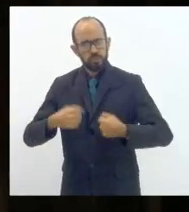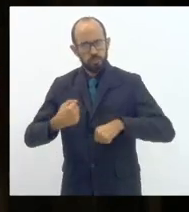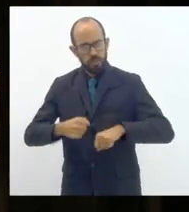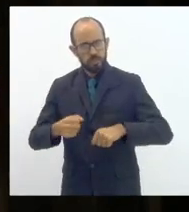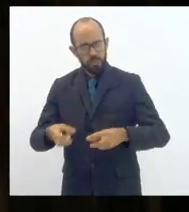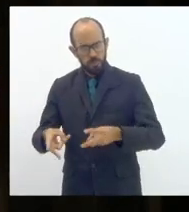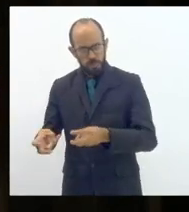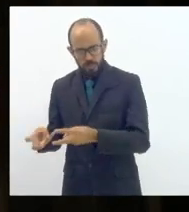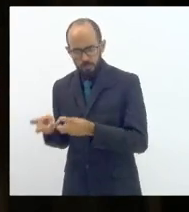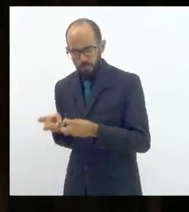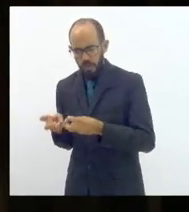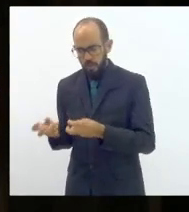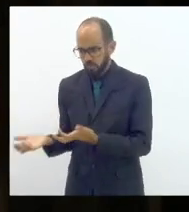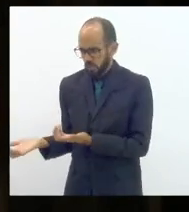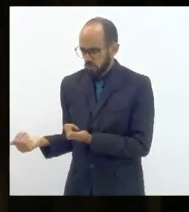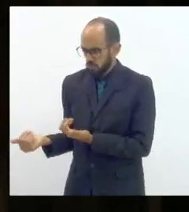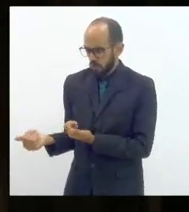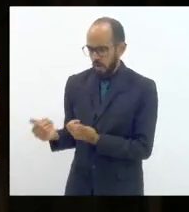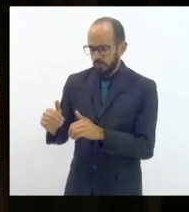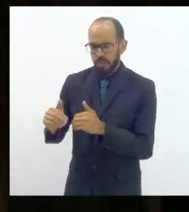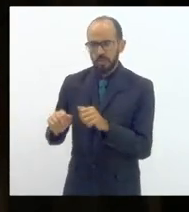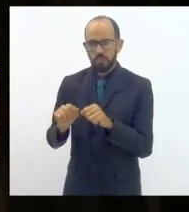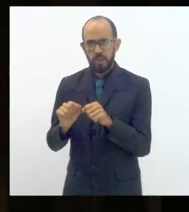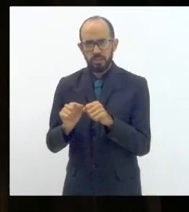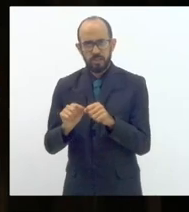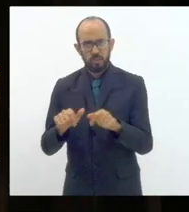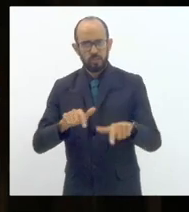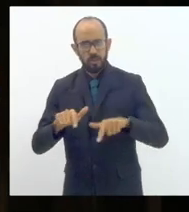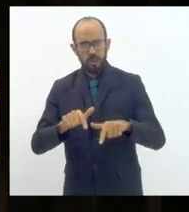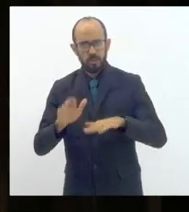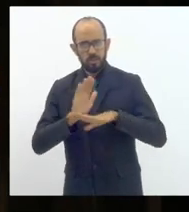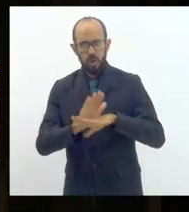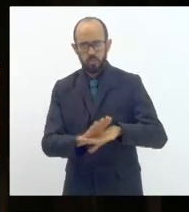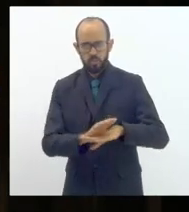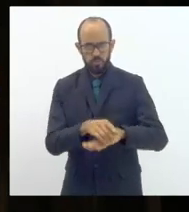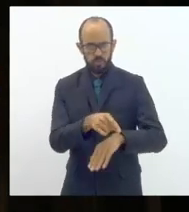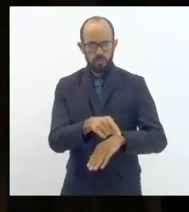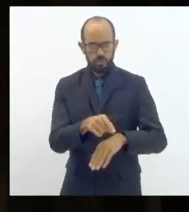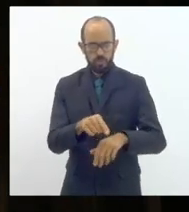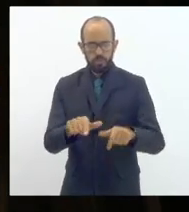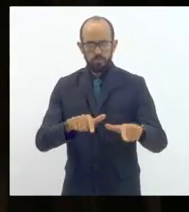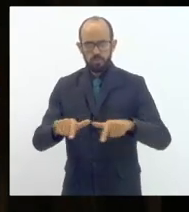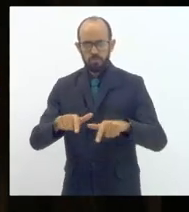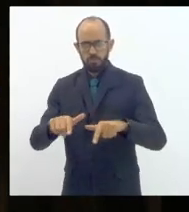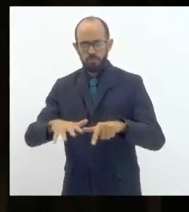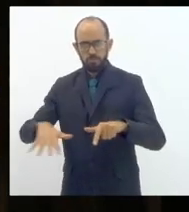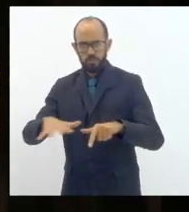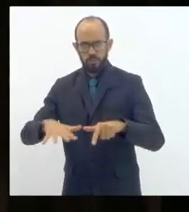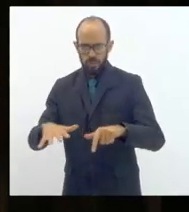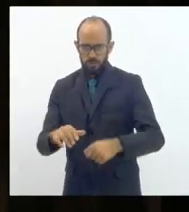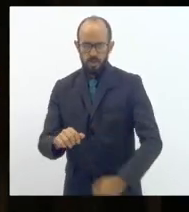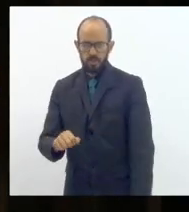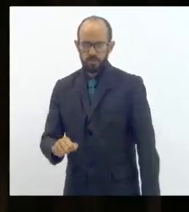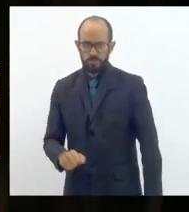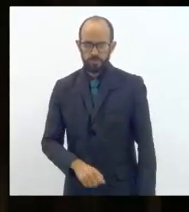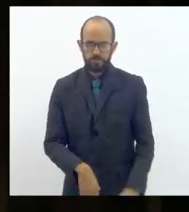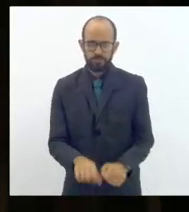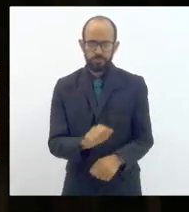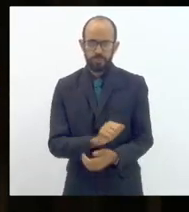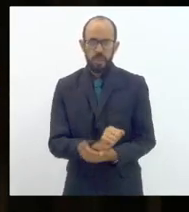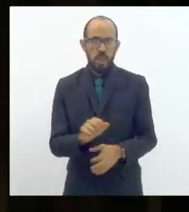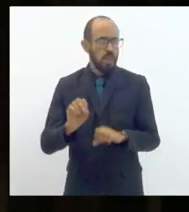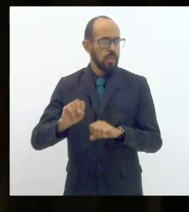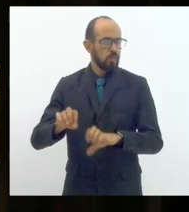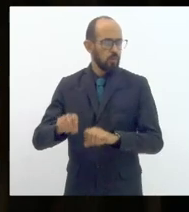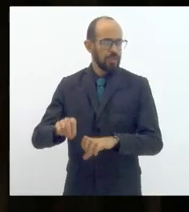carinho para os nossos jovens e desenvolverem programas de ajuda para o ingresso deles no mercado de trabalho. Arthur Lewis dizia: educação nunca